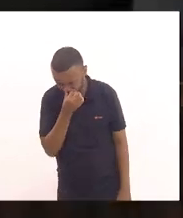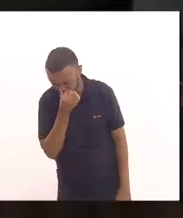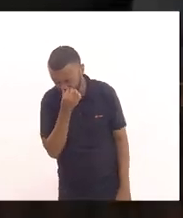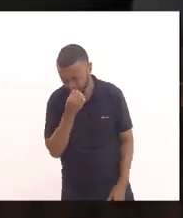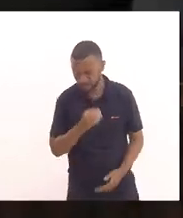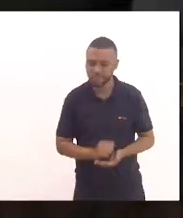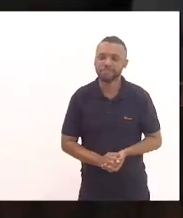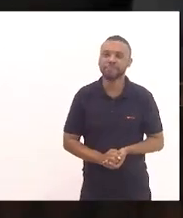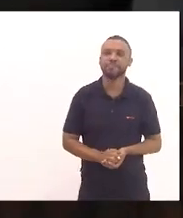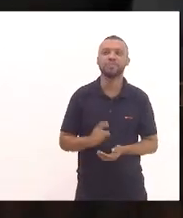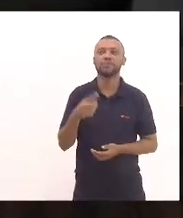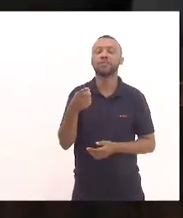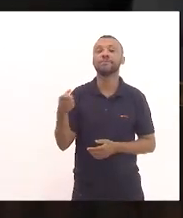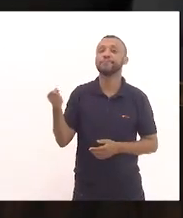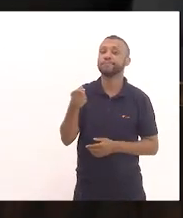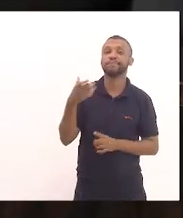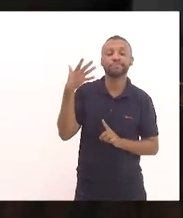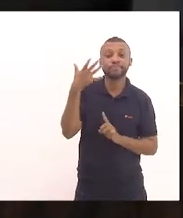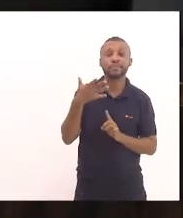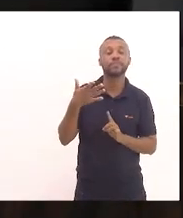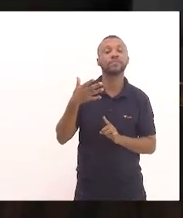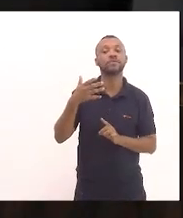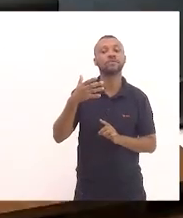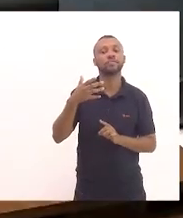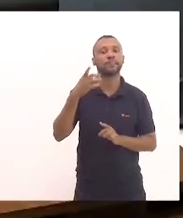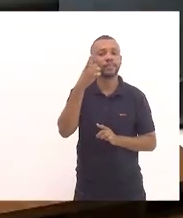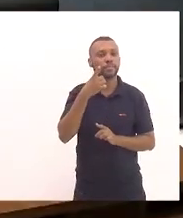Próximo orador inscrito, deputado Carlos Mink.